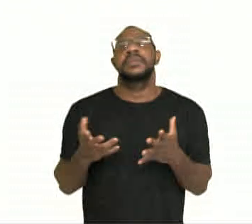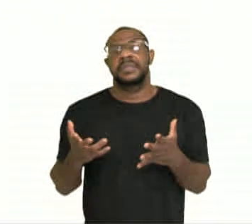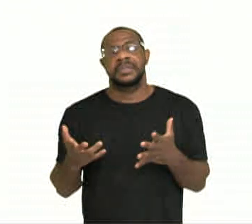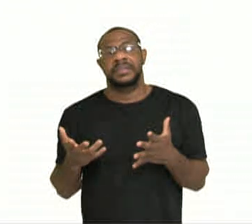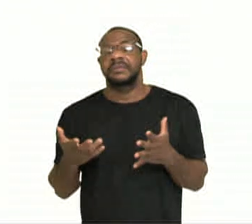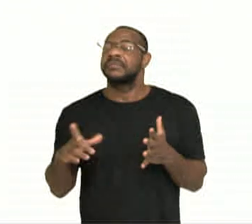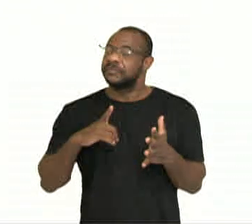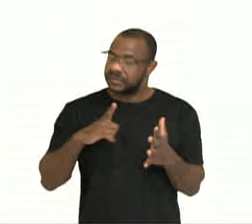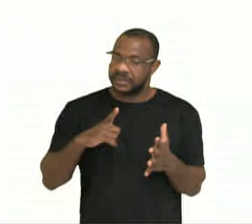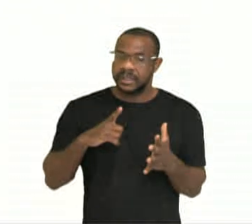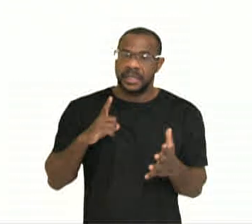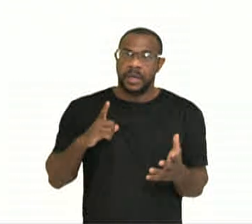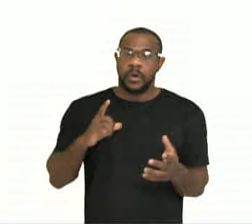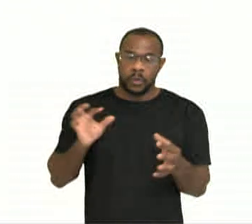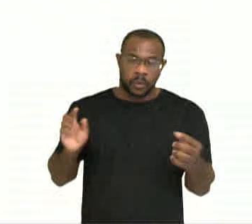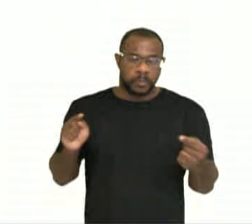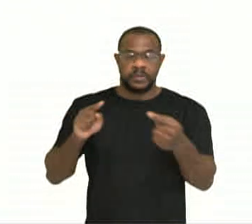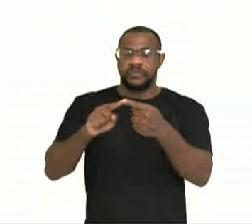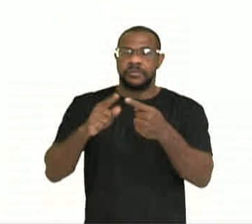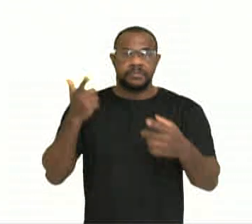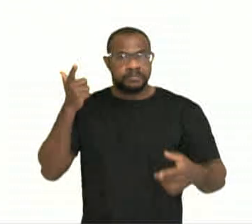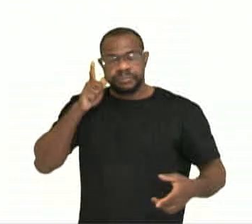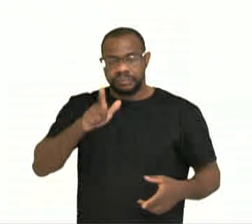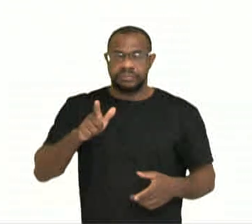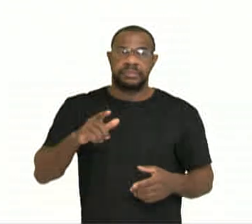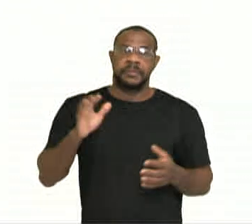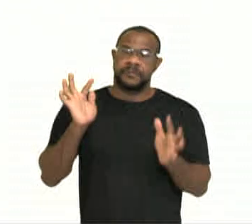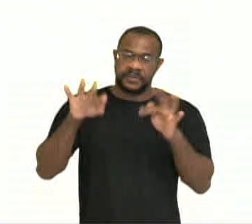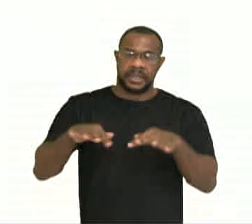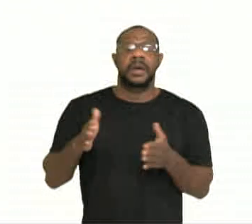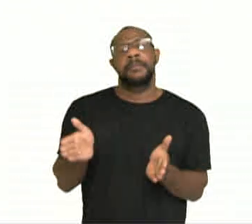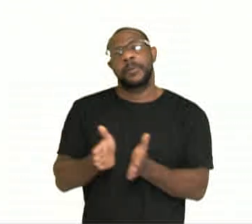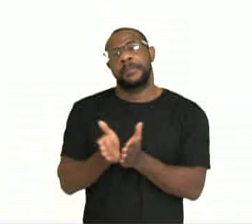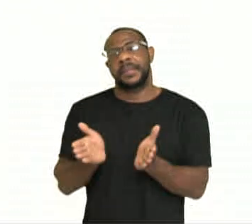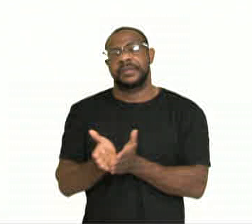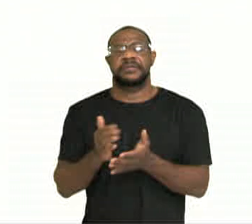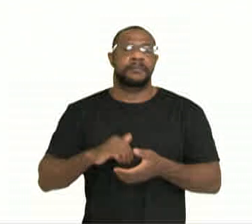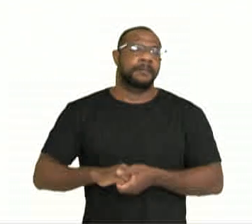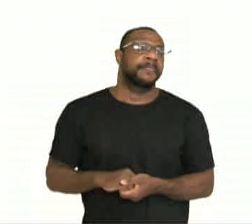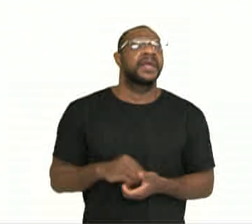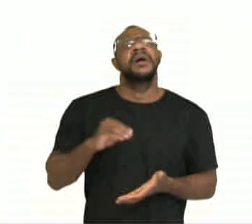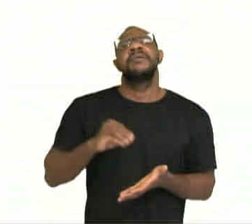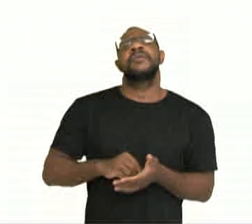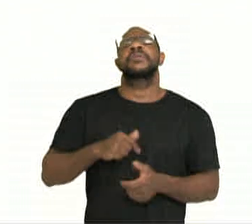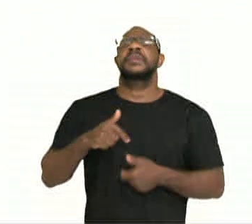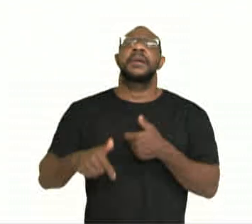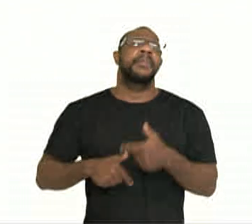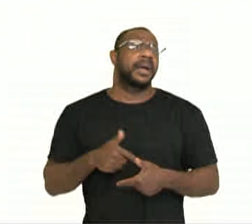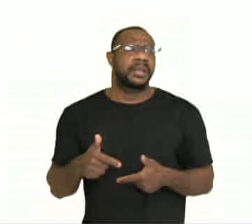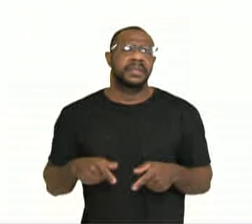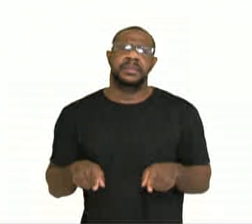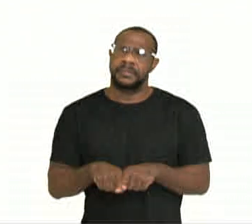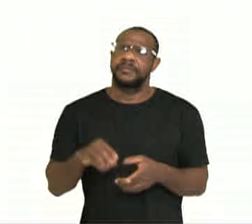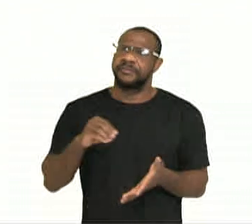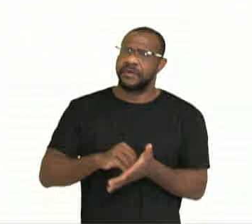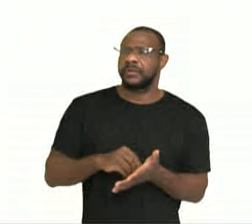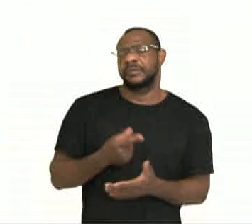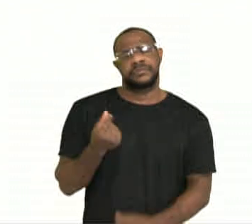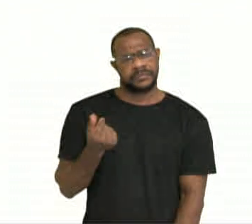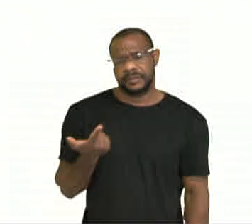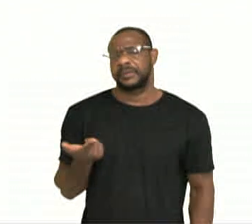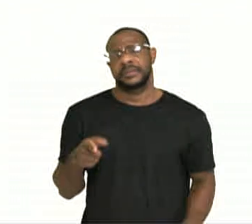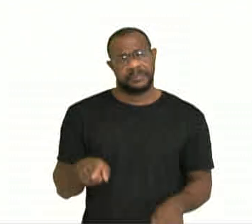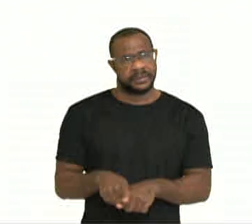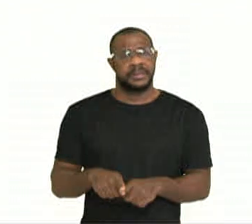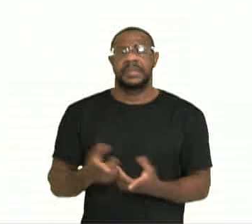nesse objetivo, né, de acabar com a pobreza. E aí nós temos ali, a falta de emprego gera falta de renda, que prejudica